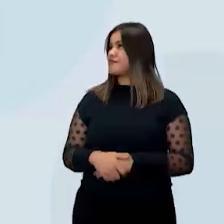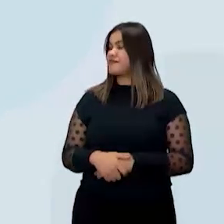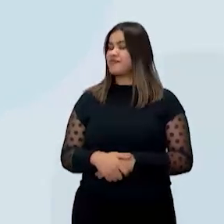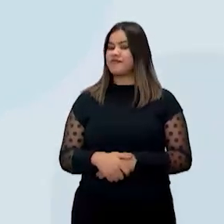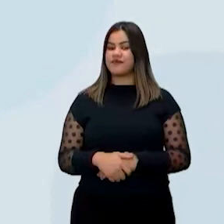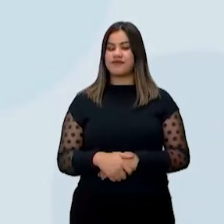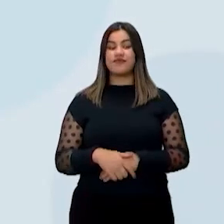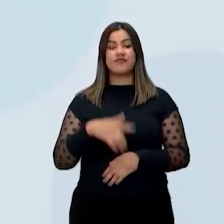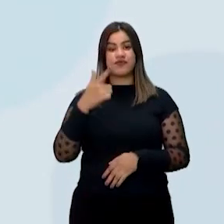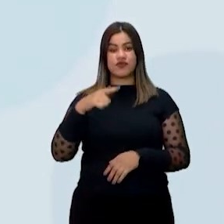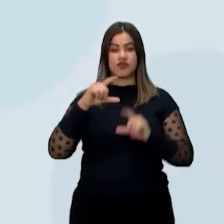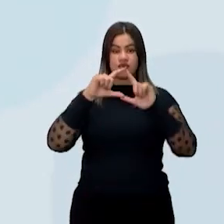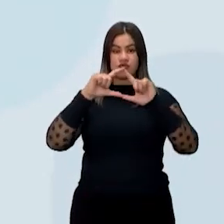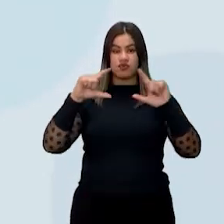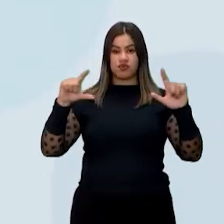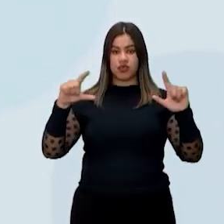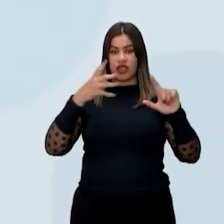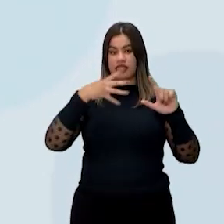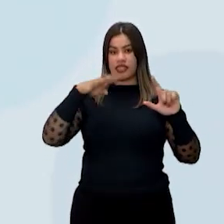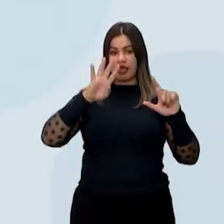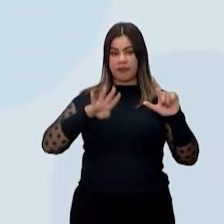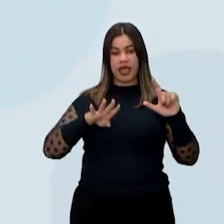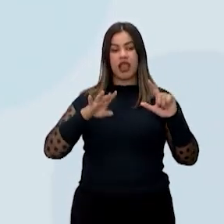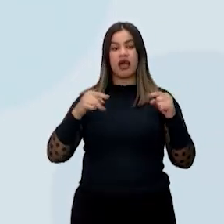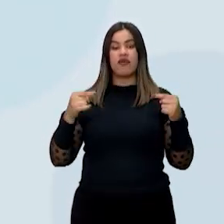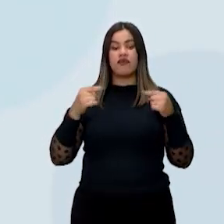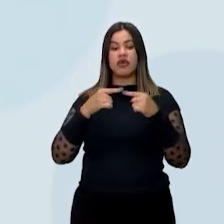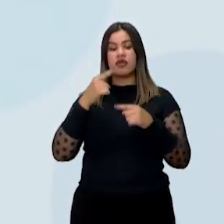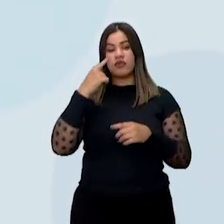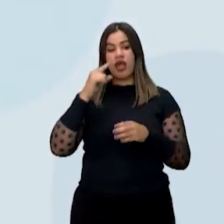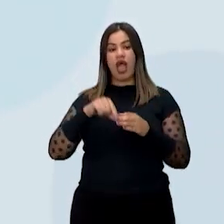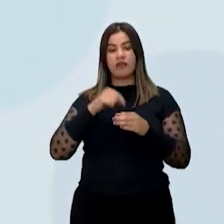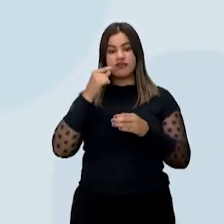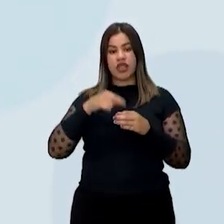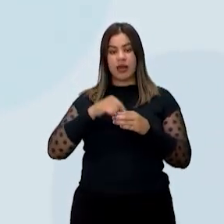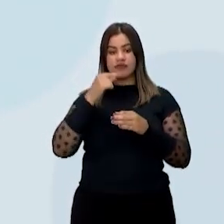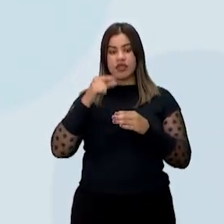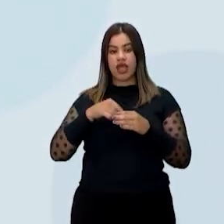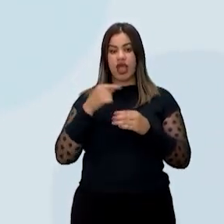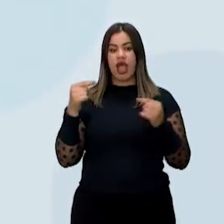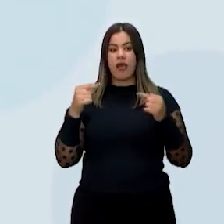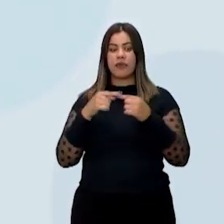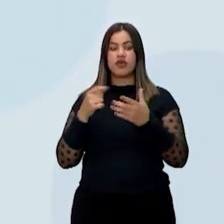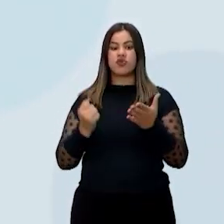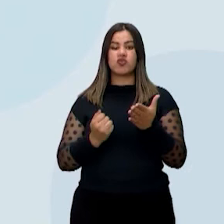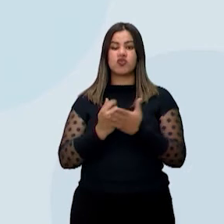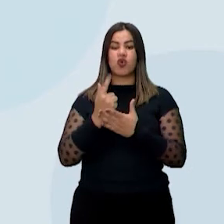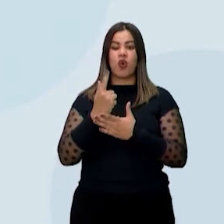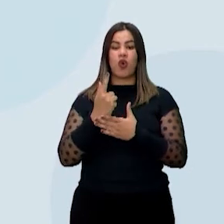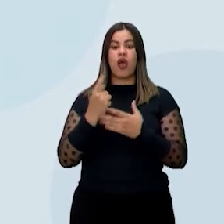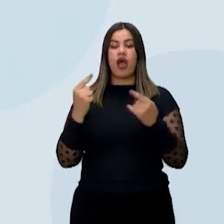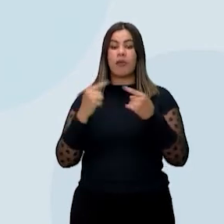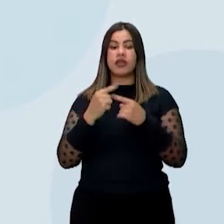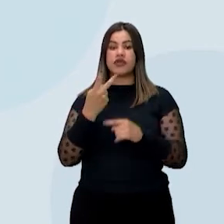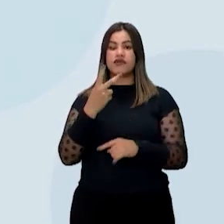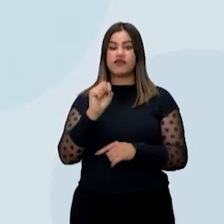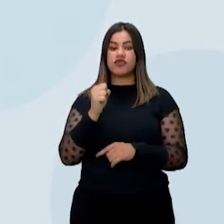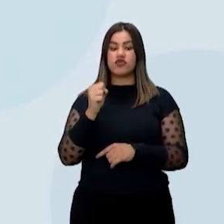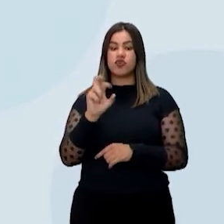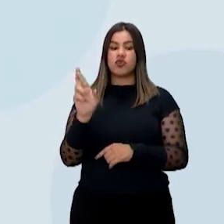esta tabelinha. Eu quero saber então, ó, quantos salgadinhos é possível comprar com R$